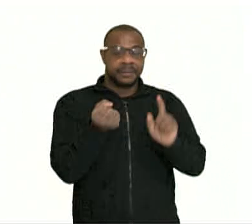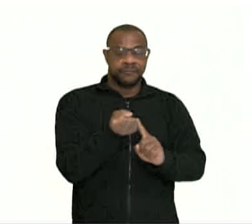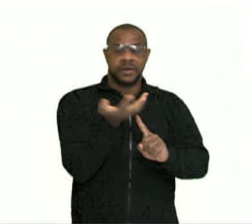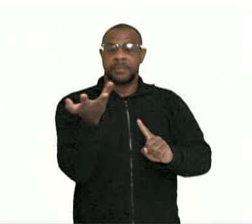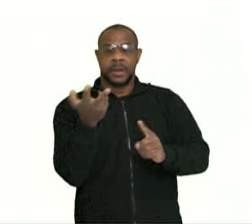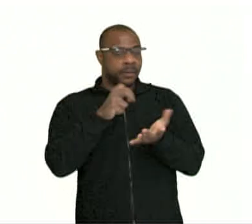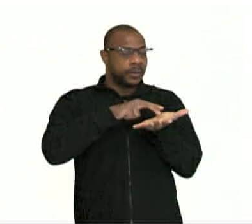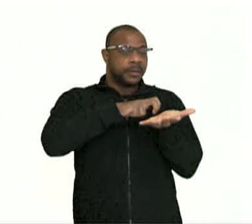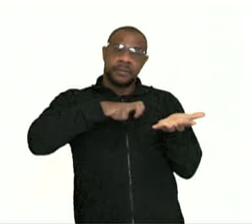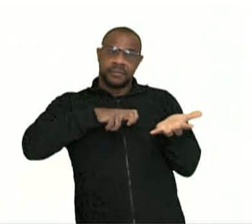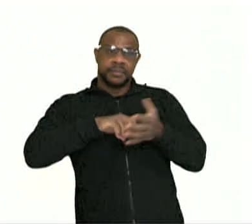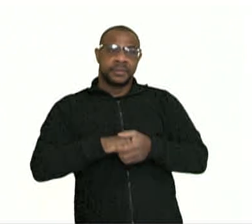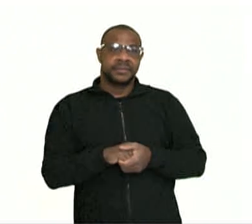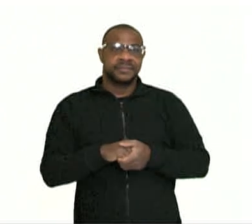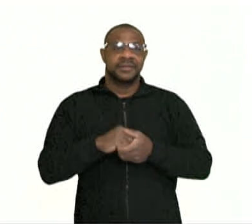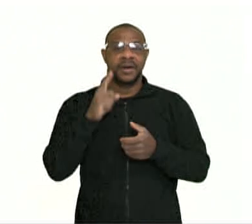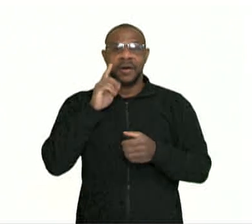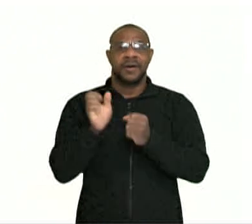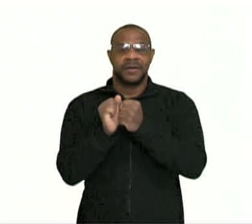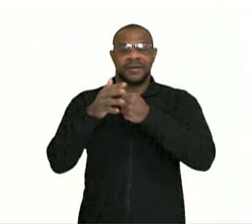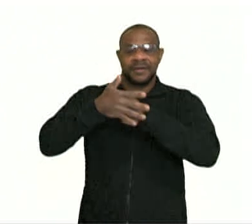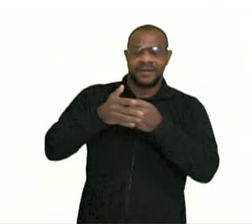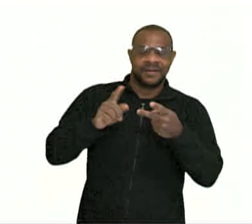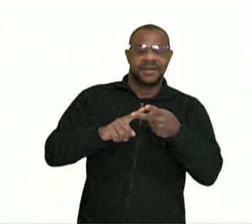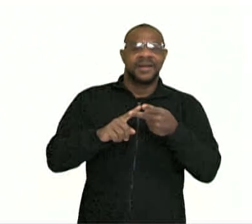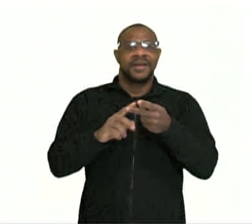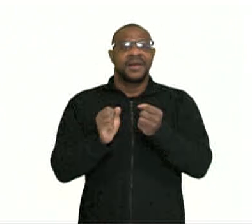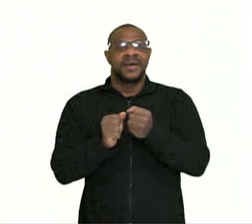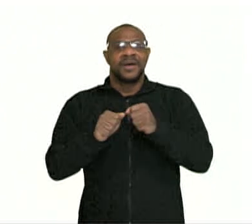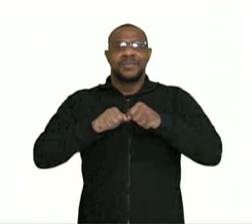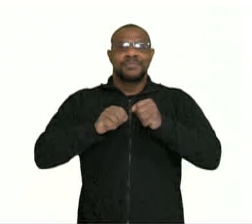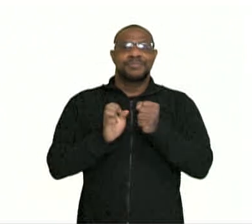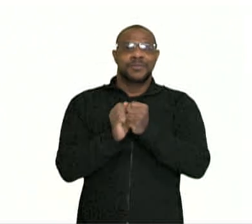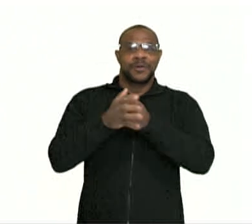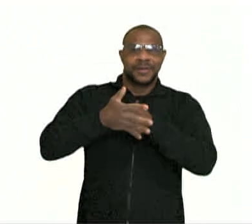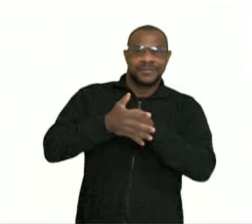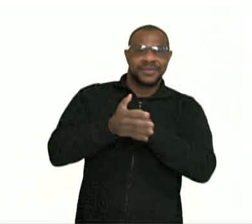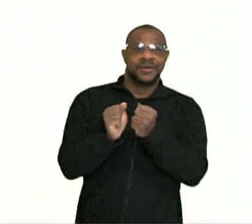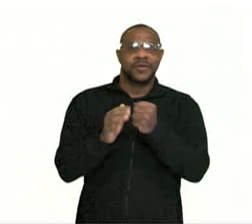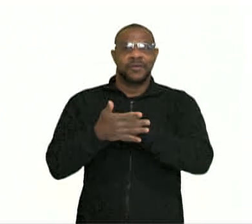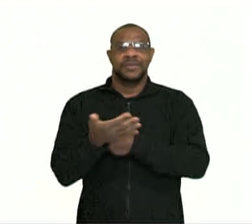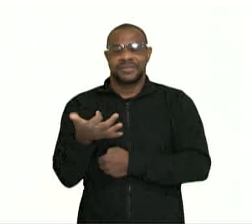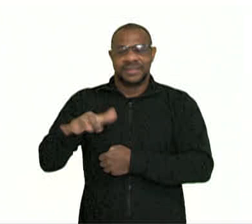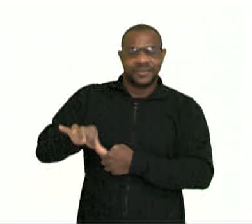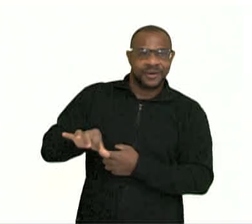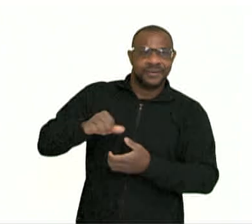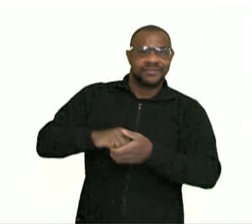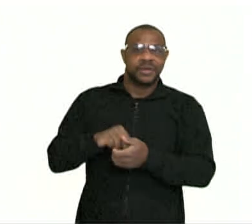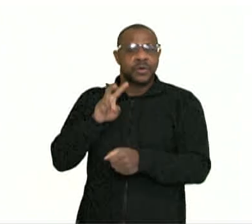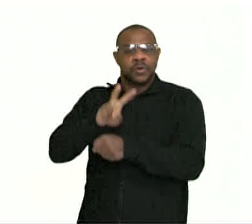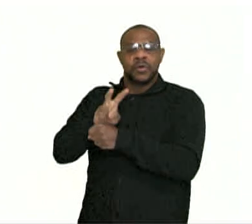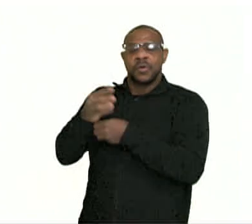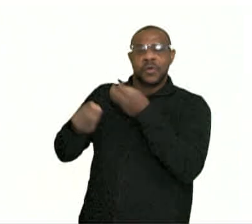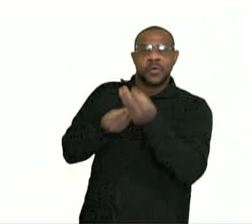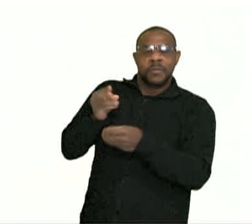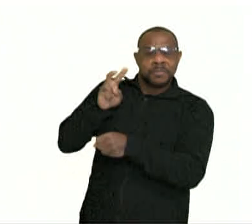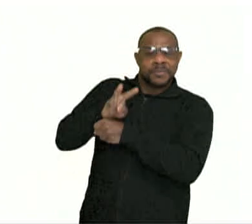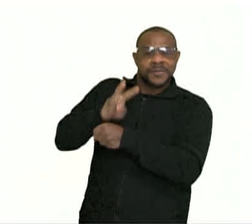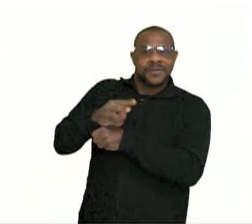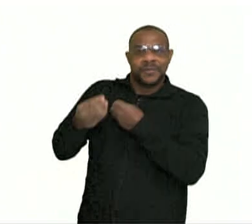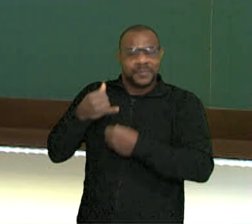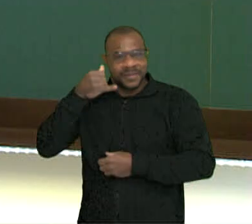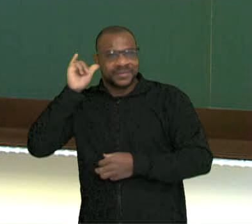os elementos, ó. Coronavírus, Covid-19, prevenção. Aí ele associa a linguagem não verbal,